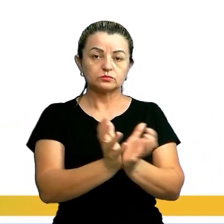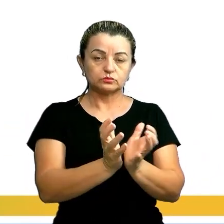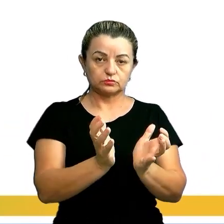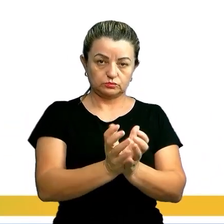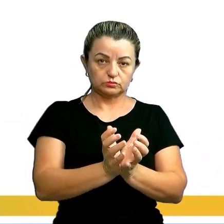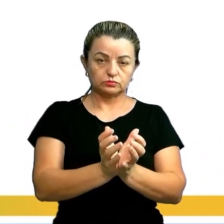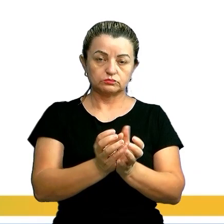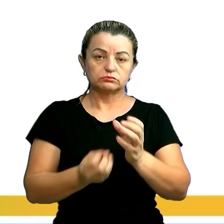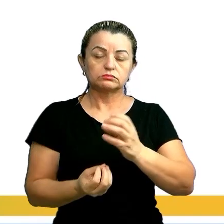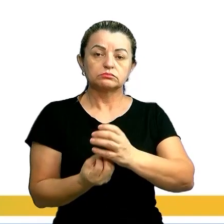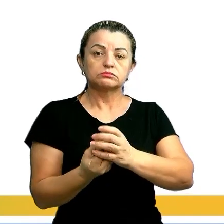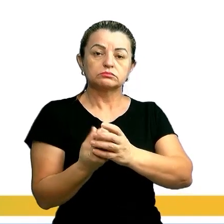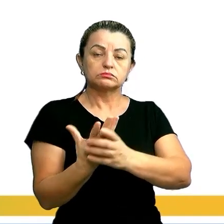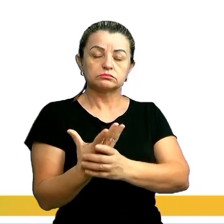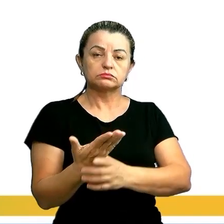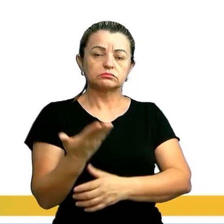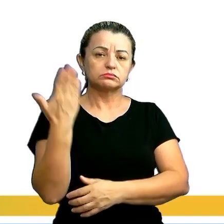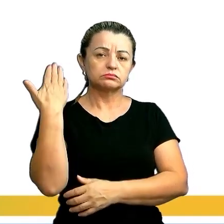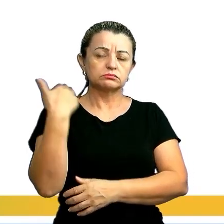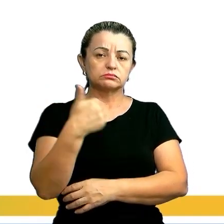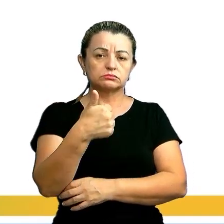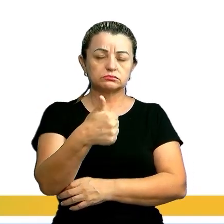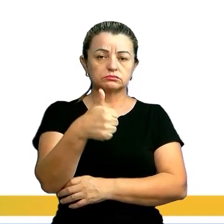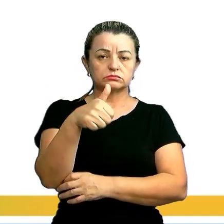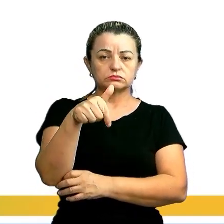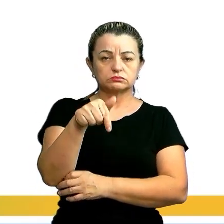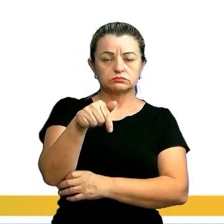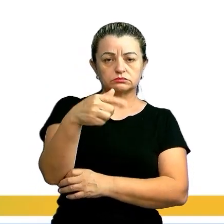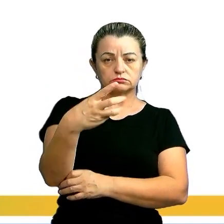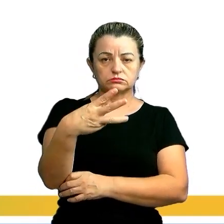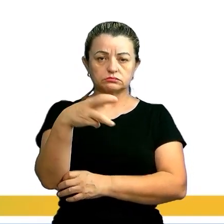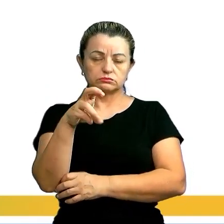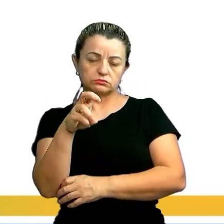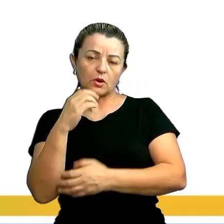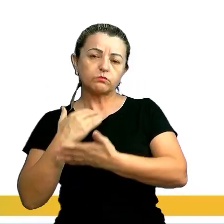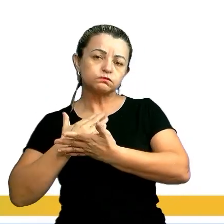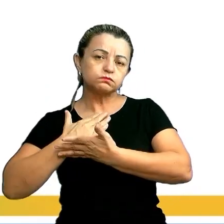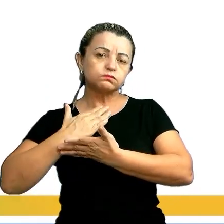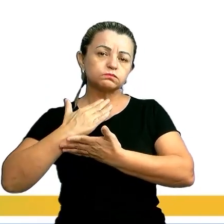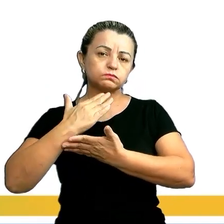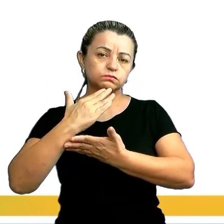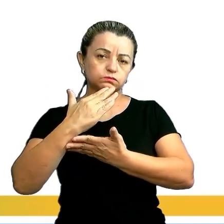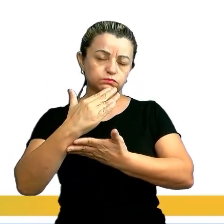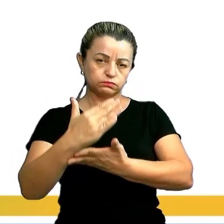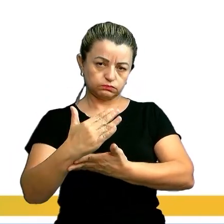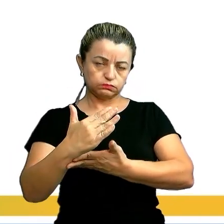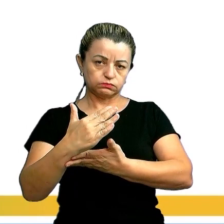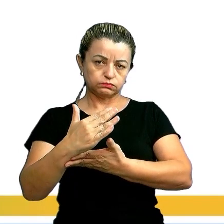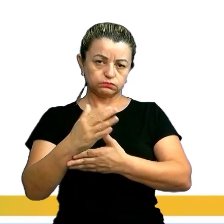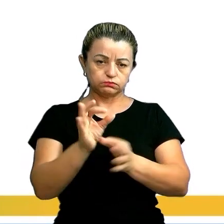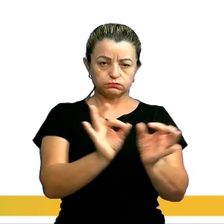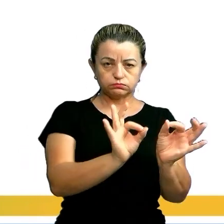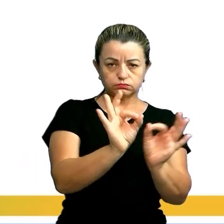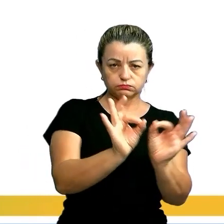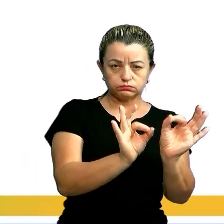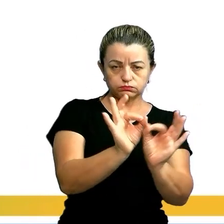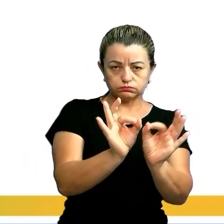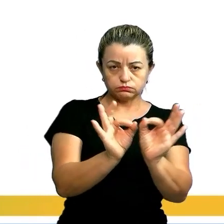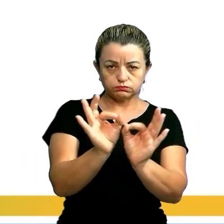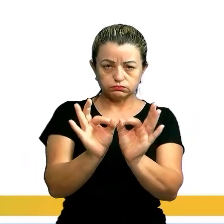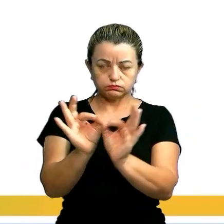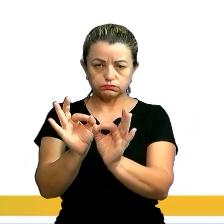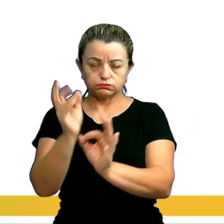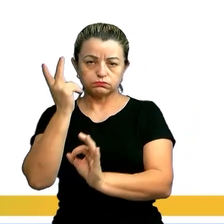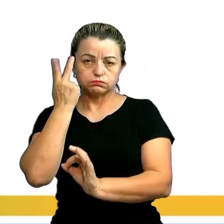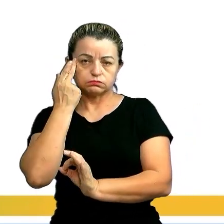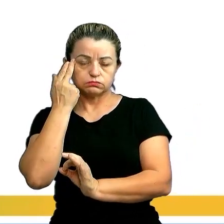eles foram criados em 1735, ou pelo menos iniciou-se uma classificação natural